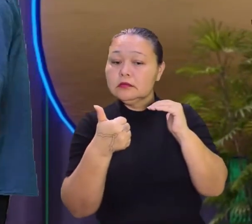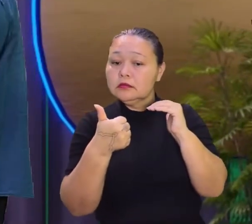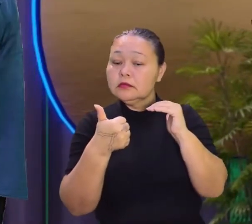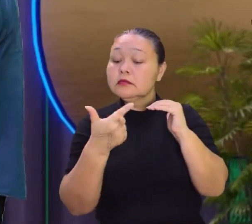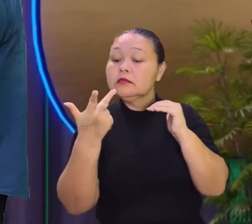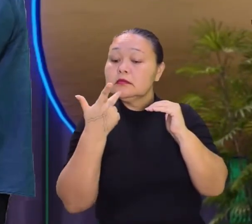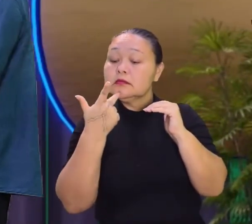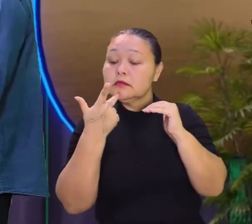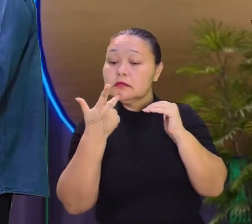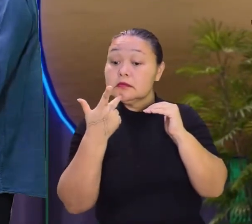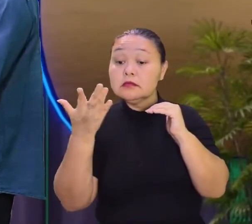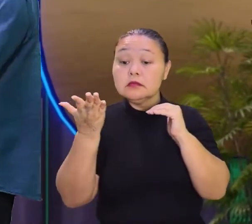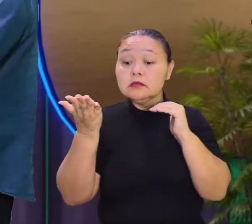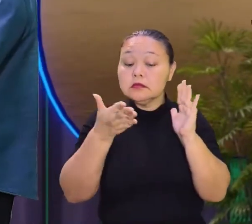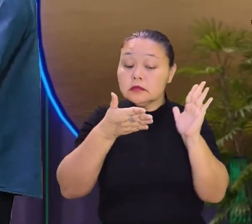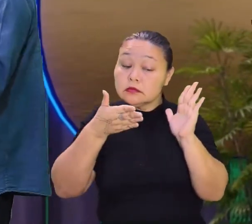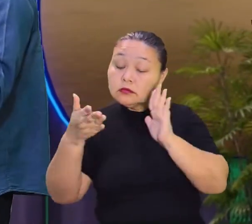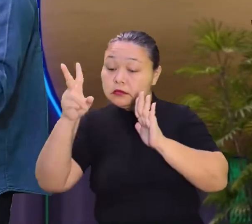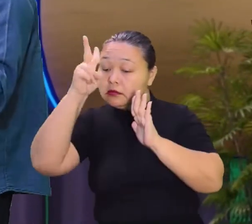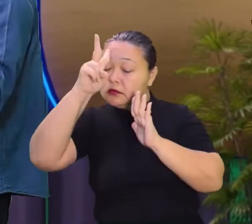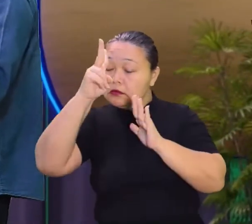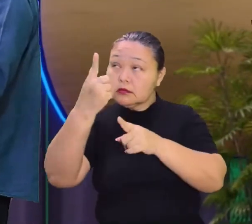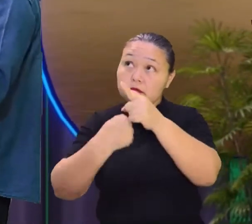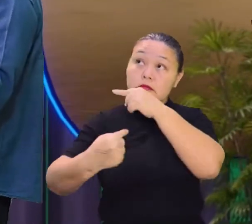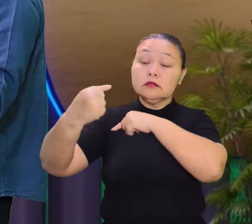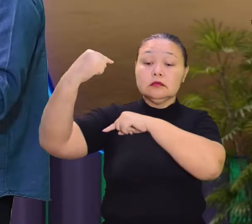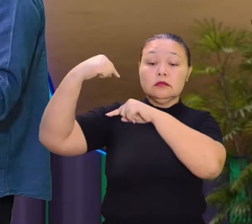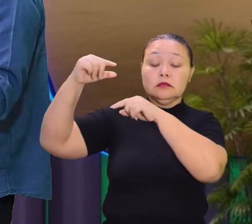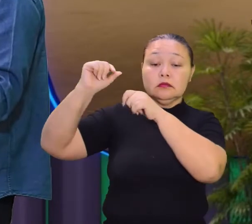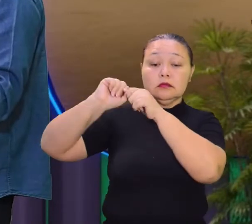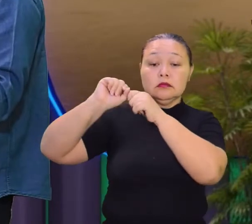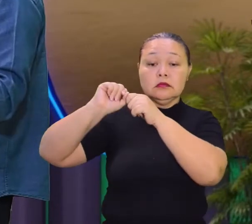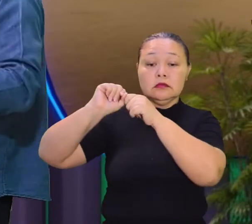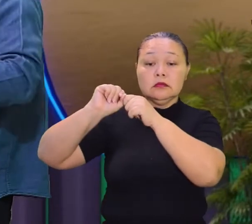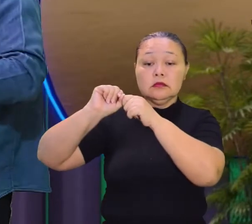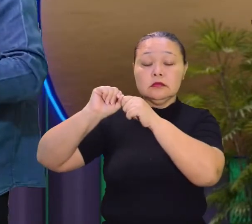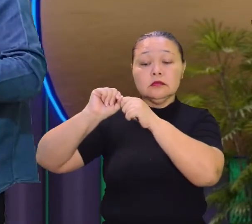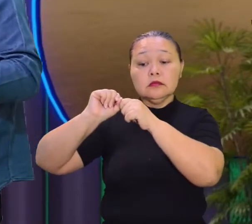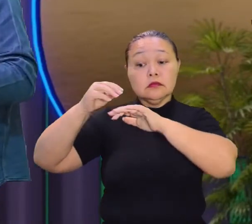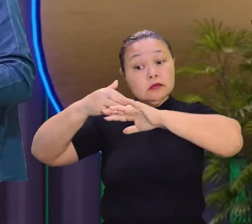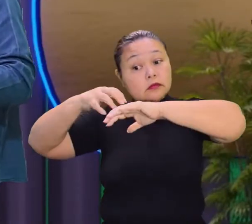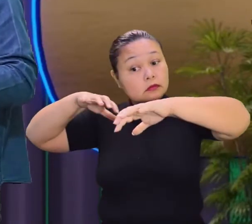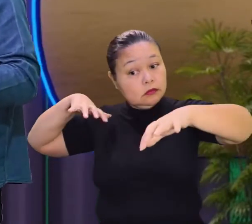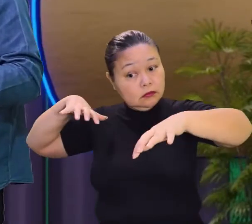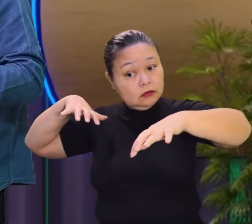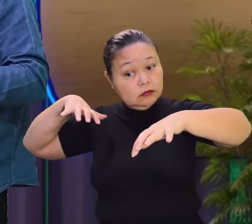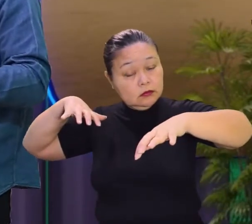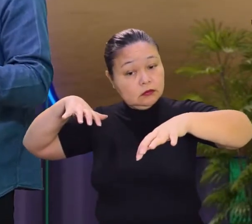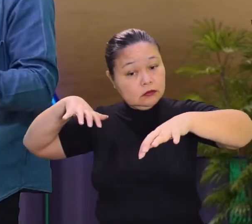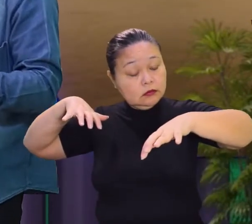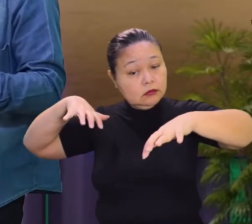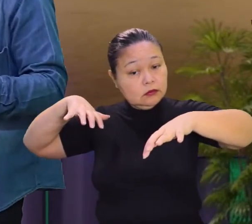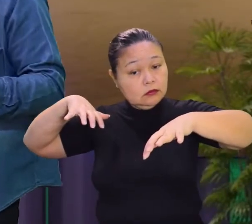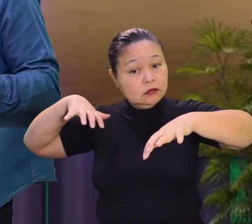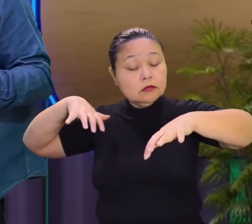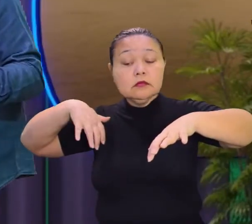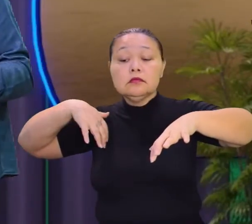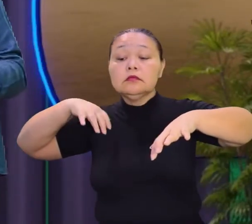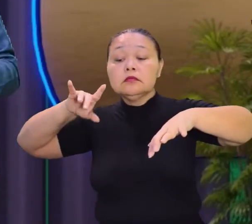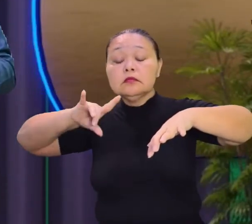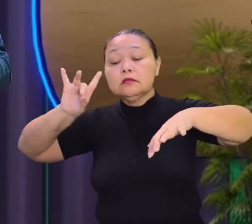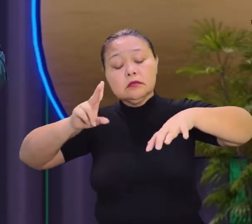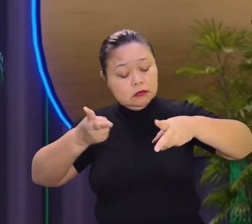falando o quê? Desse momento histórico, das raízes dessa diferenciação. O que é